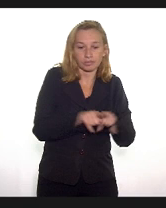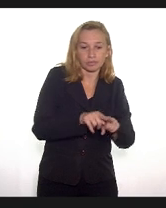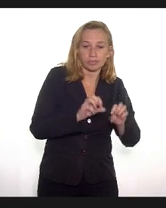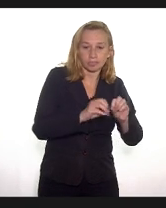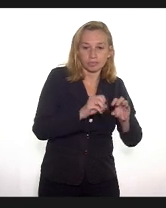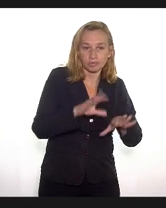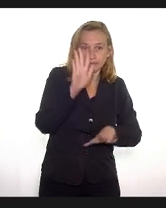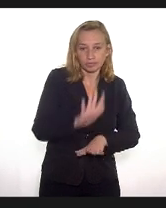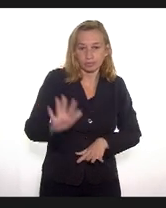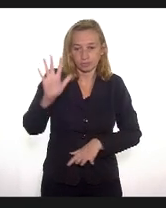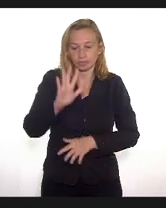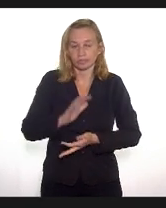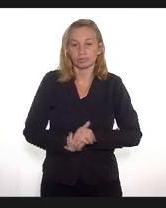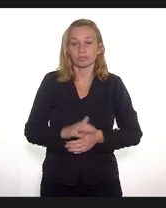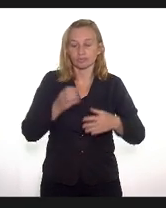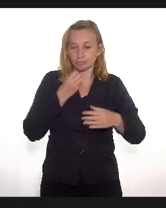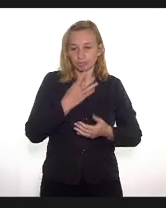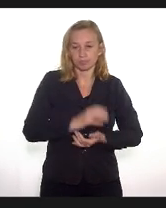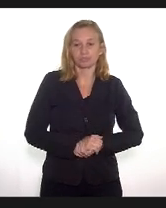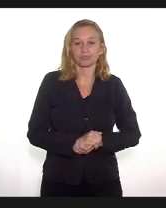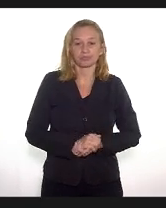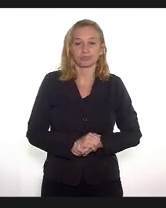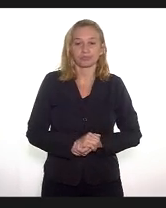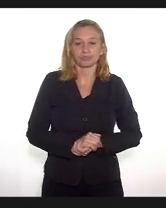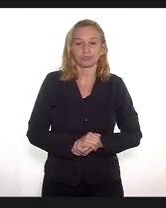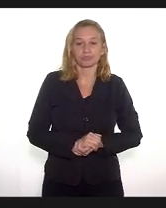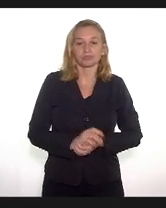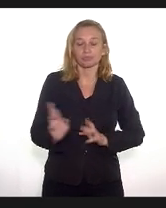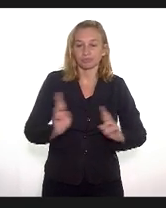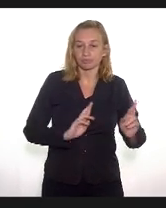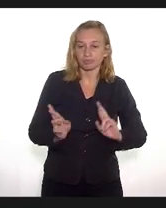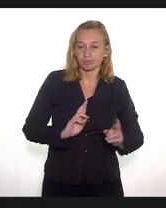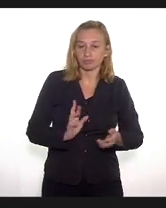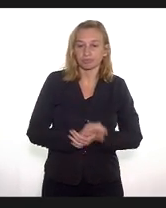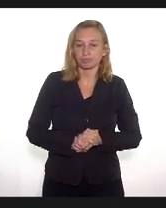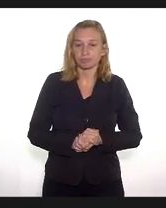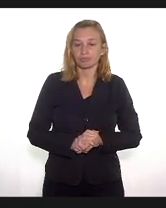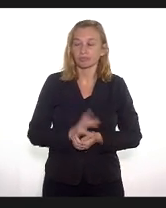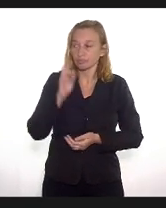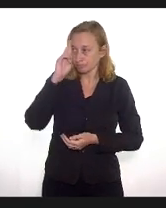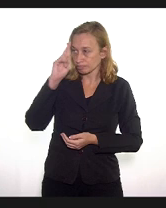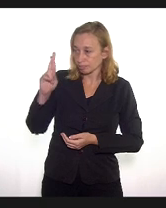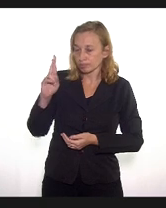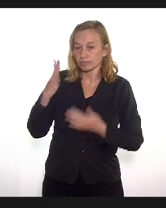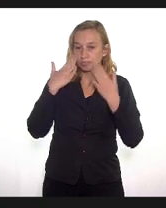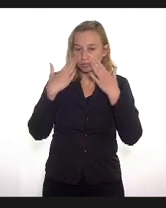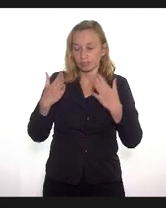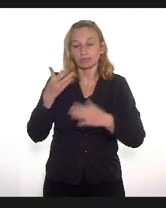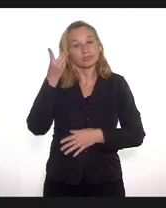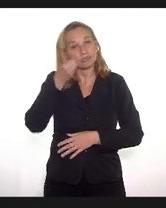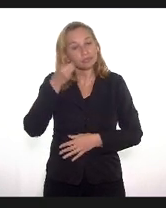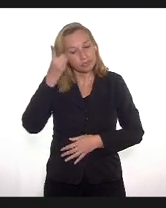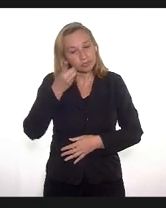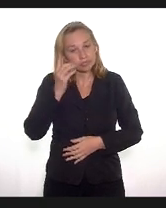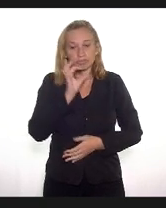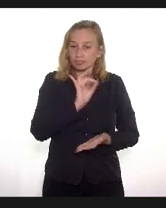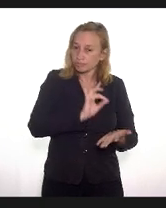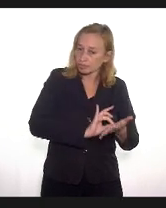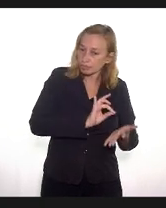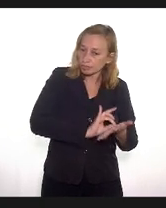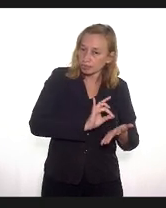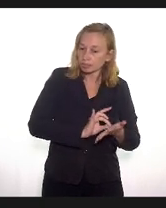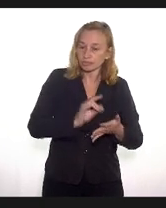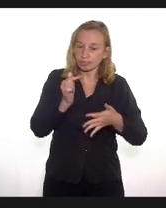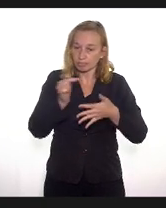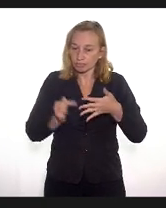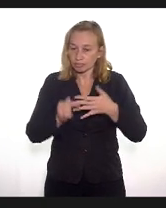forma geral. Bom, com relação à sistematização que o senhor apresentou, deputado, foram realmente os pontos